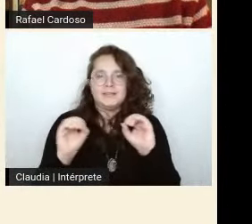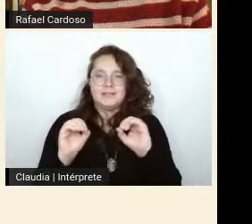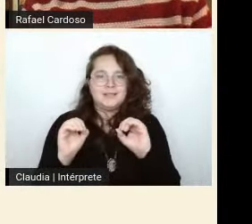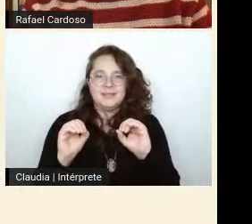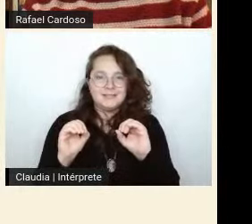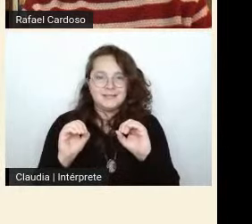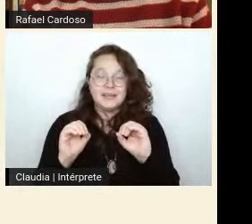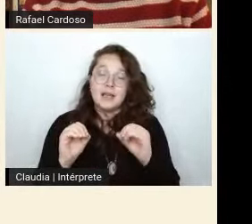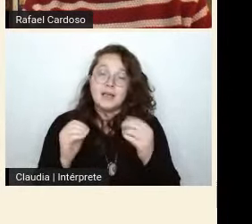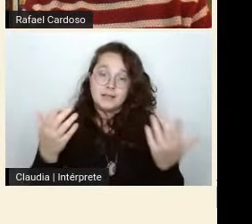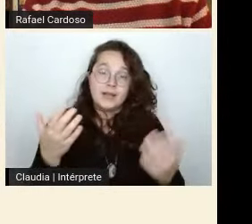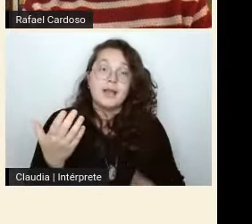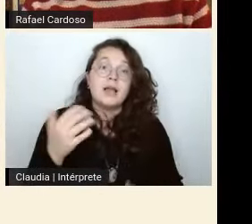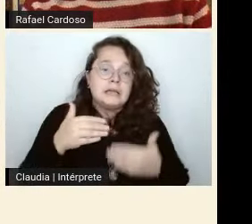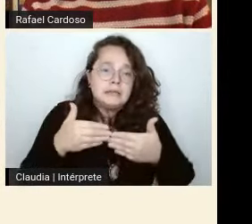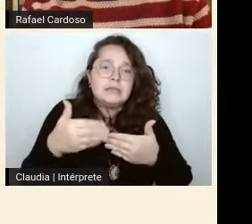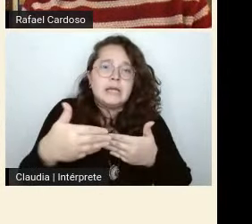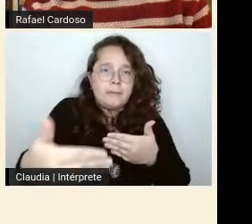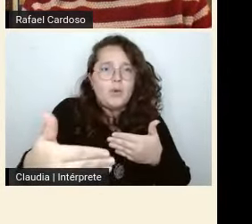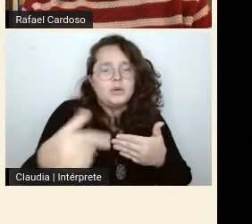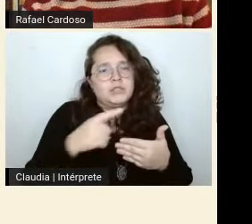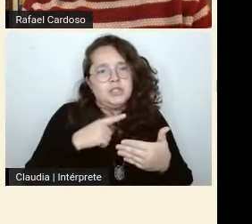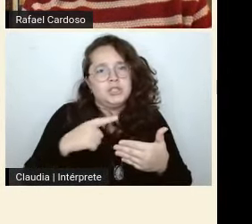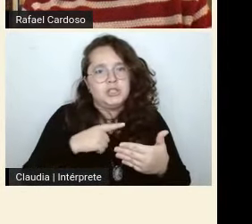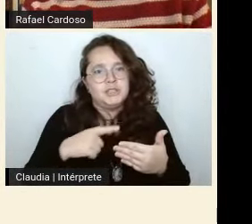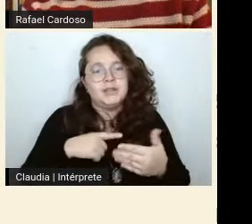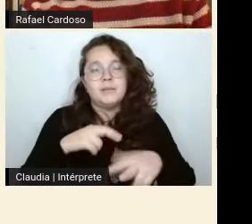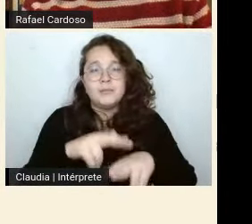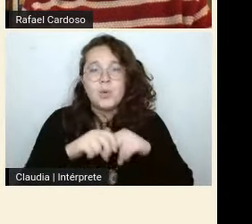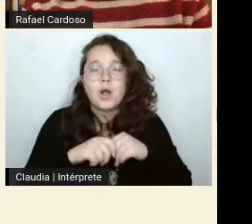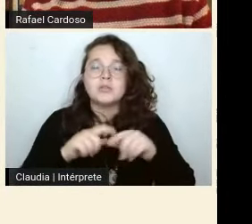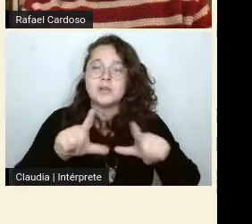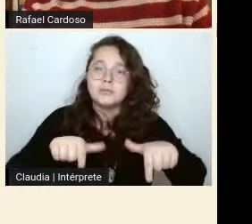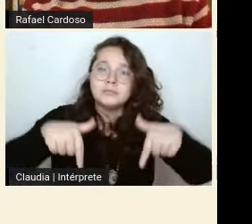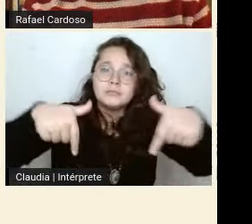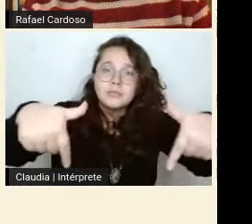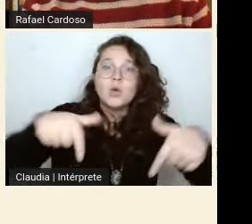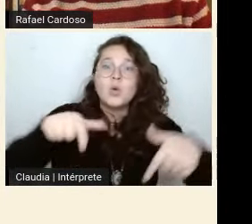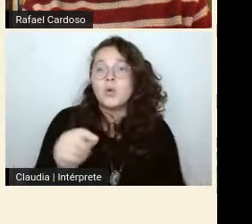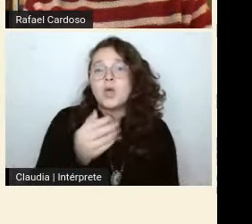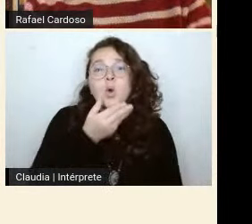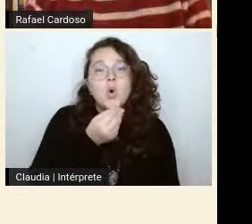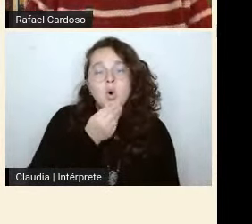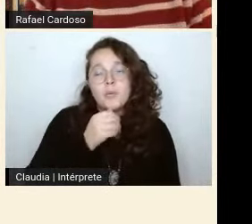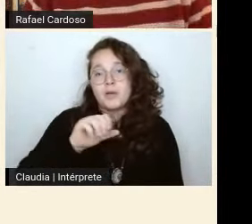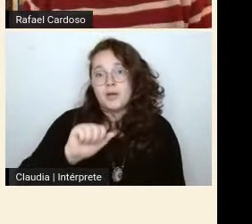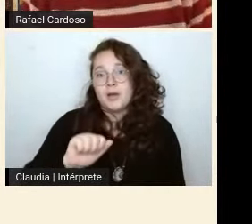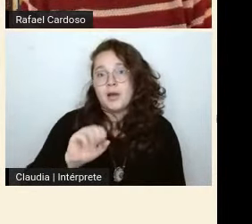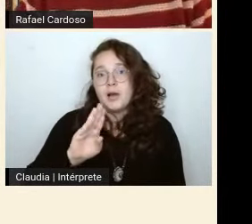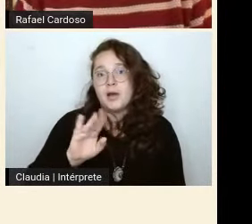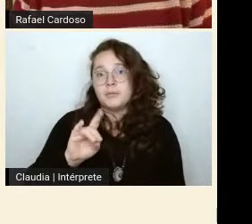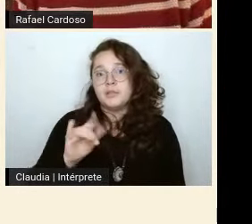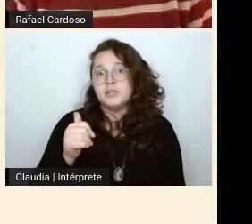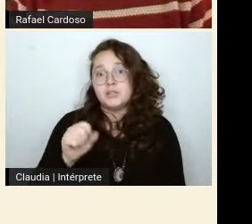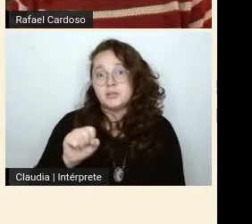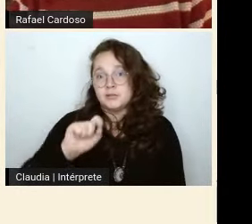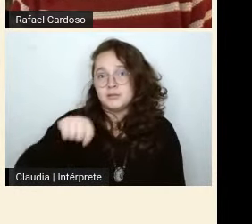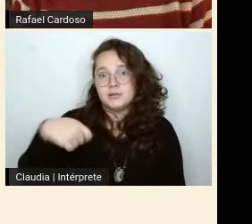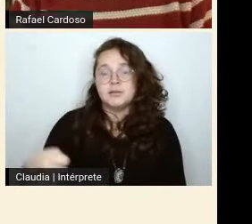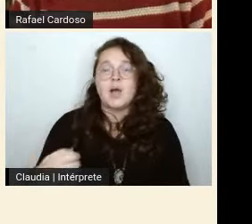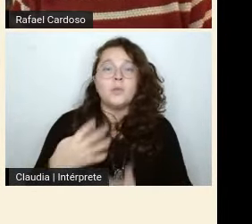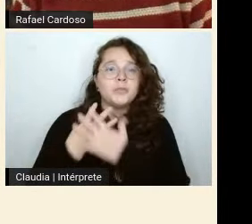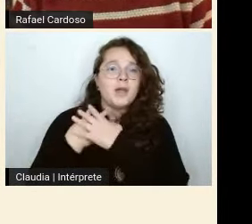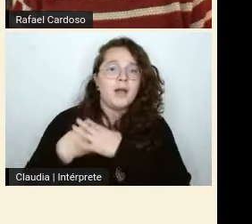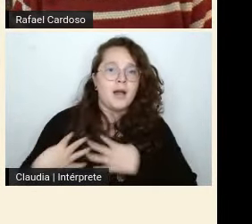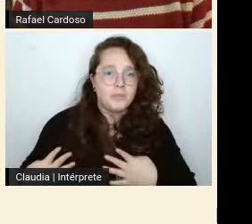a ser o caso nas décadas seguintes por obra e militância de Abdias do Nascimento e Guerreiro Ramos. Em